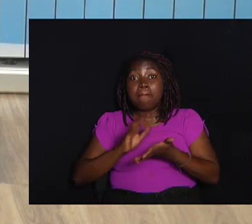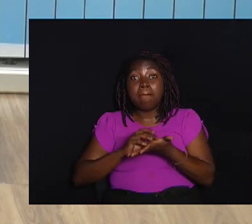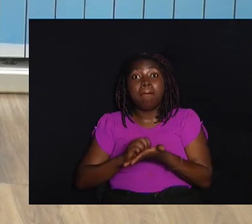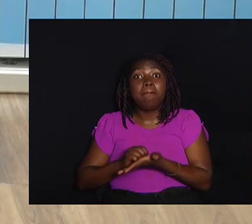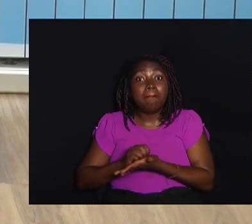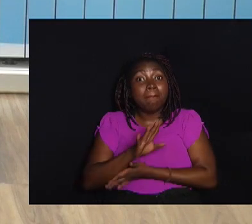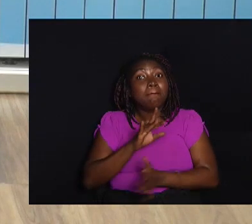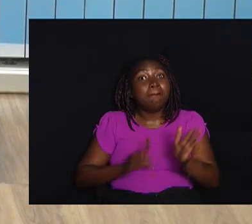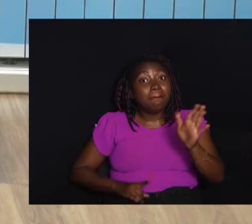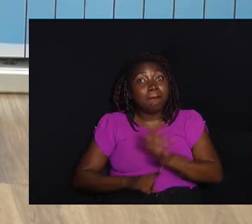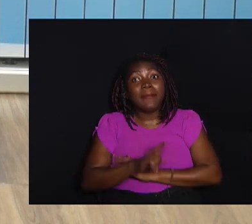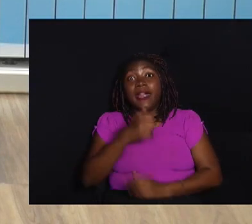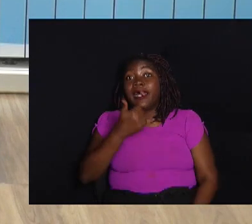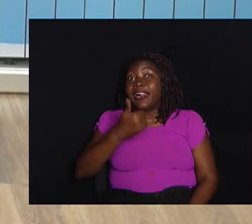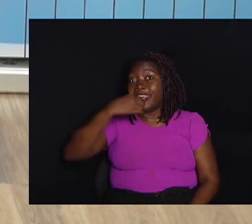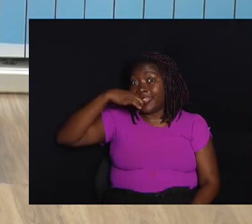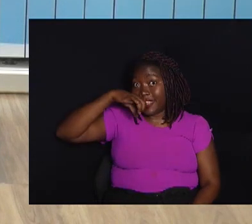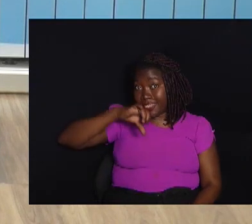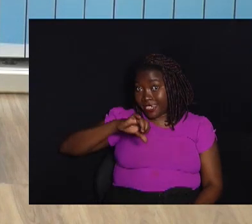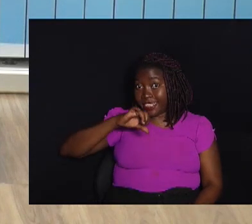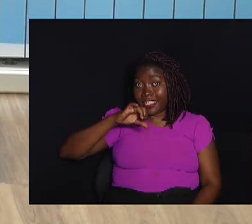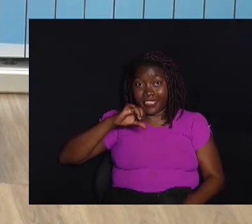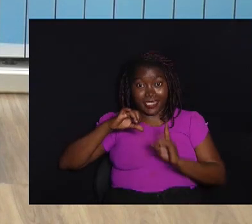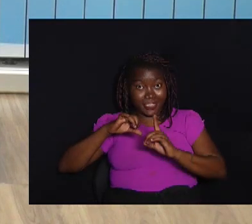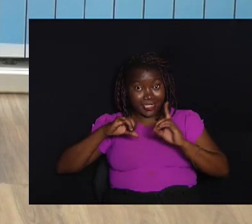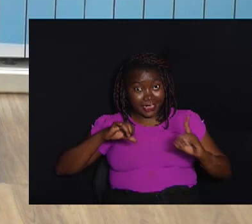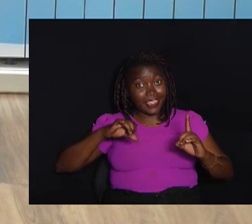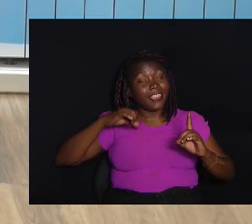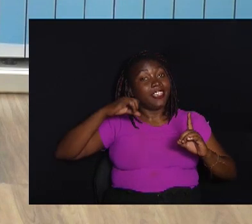questionamento, 19 é o nosso DDD,